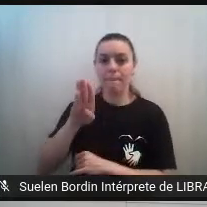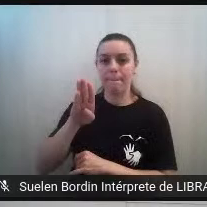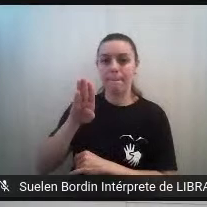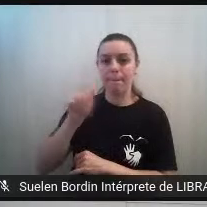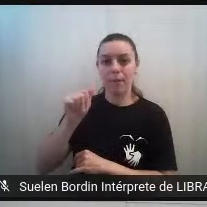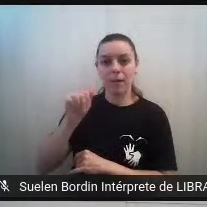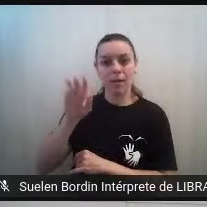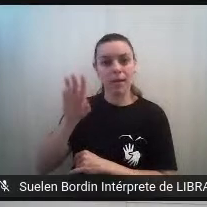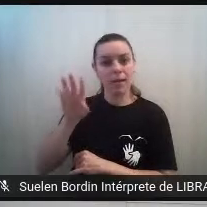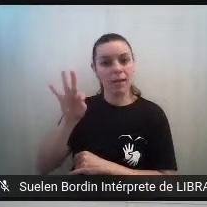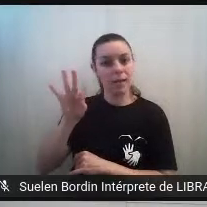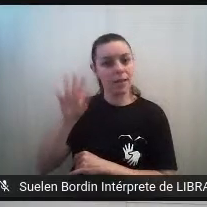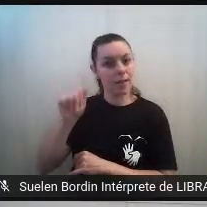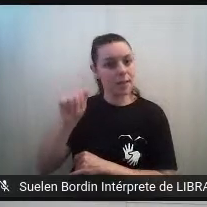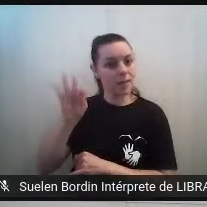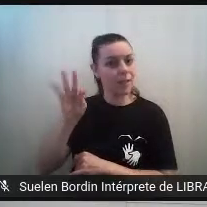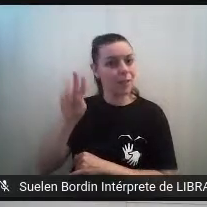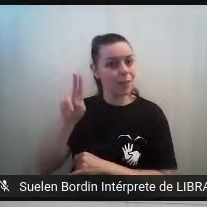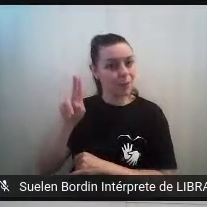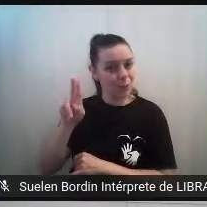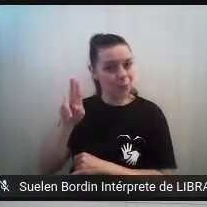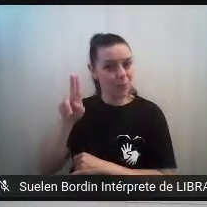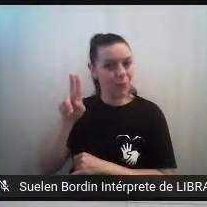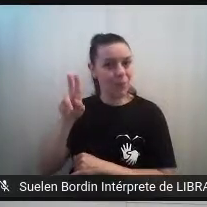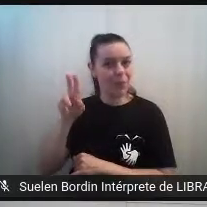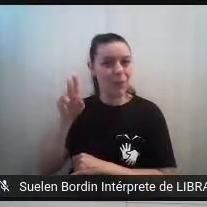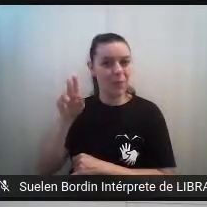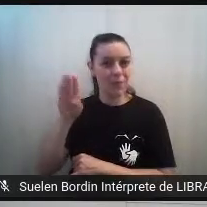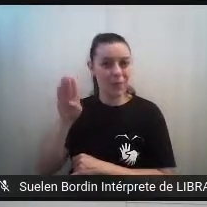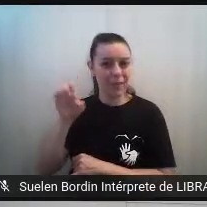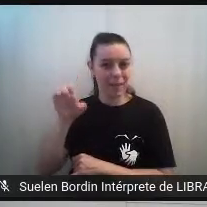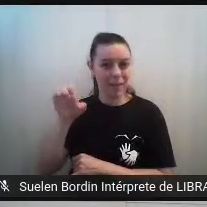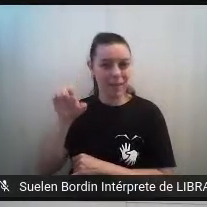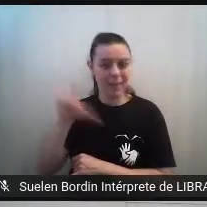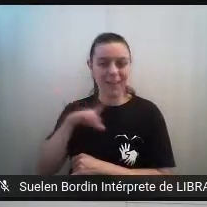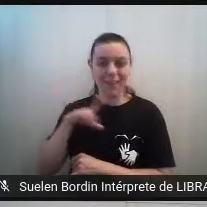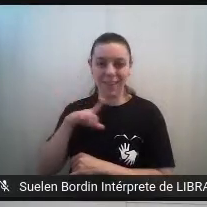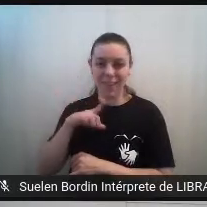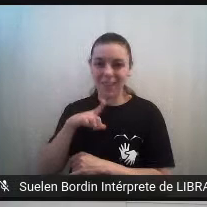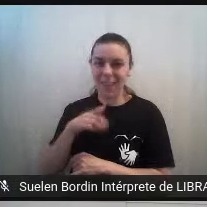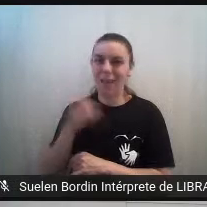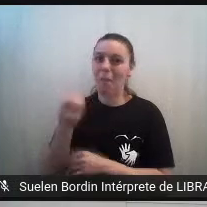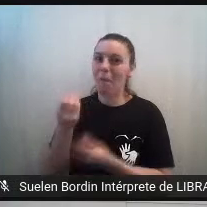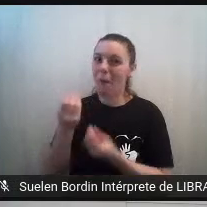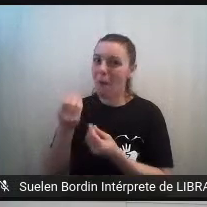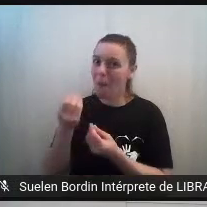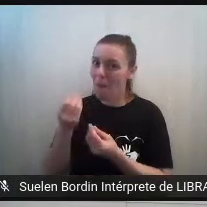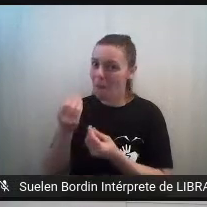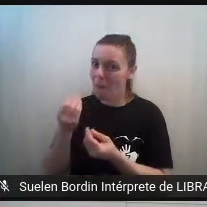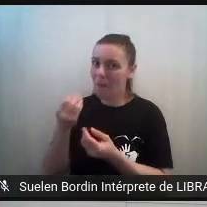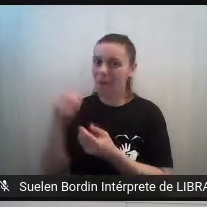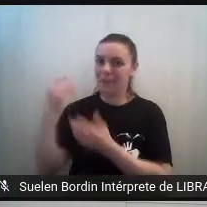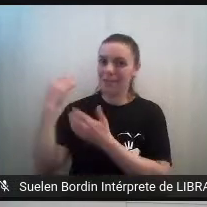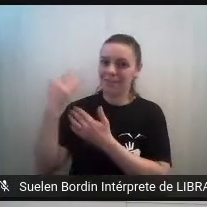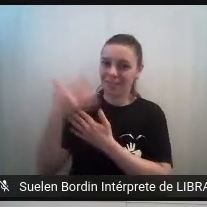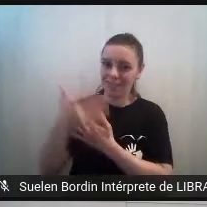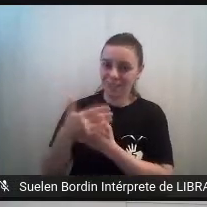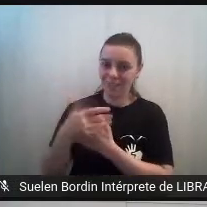um canal aí que tem muitos seguidores. E parece que tem uma fama aí de ter uns periquitos que também ajuda na fama do